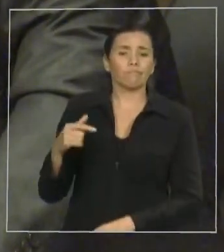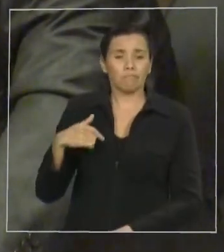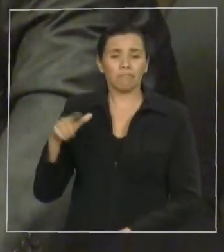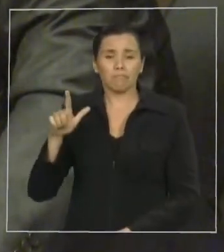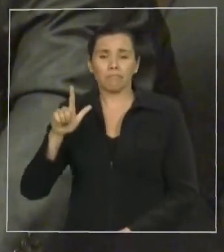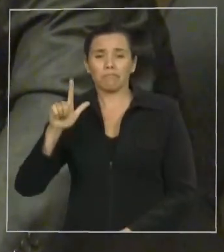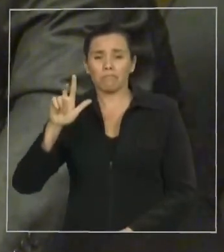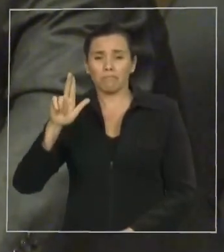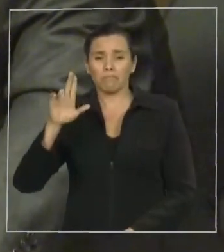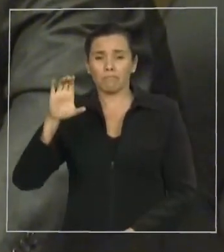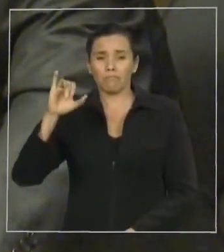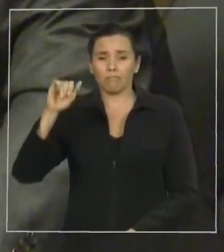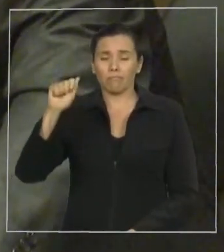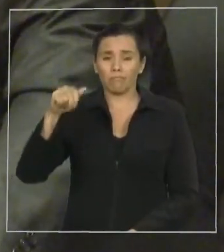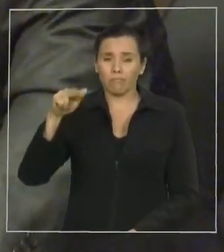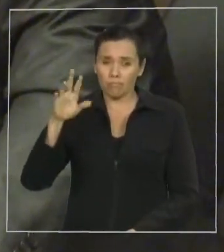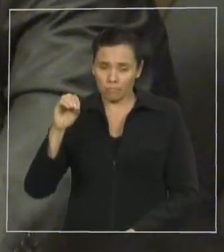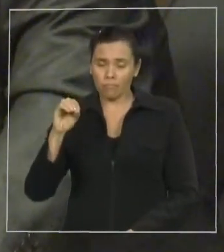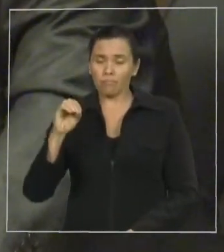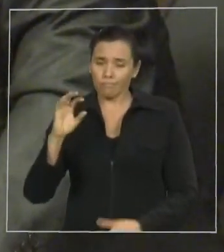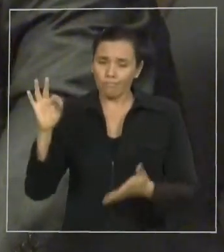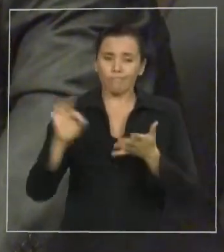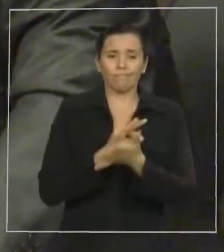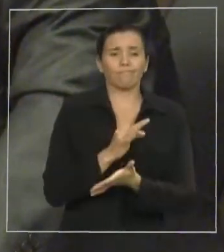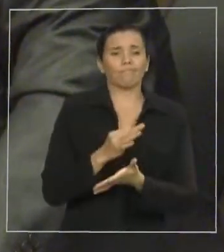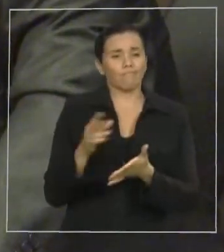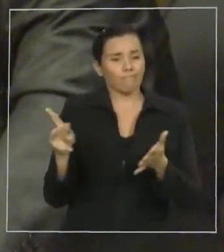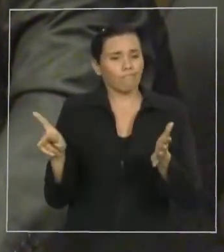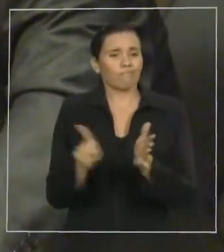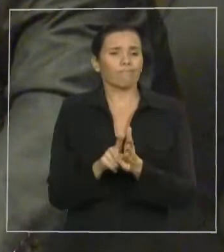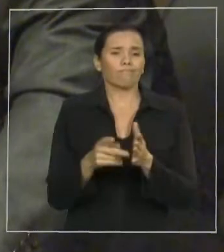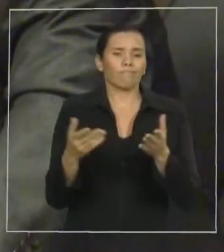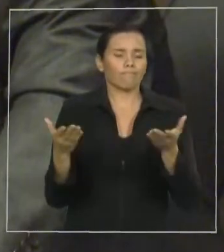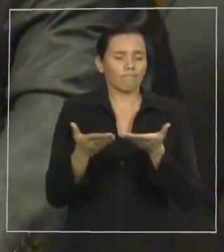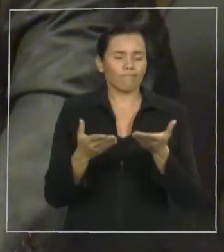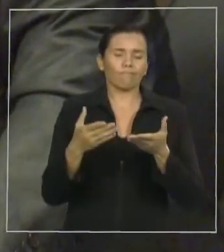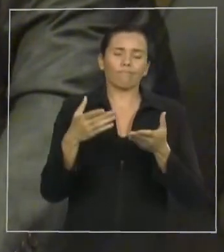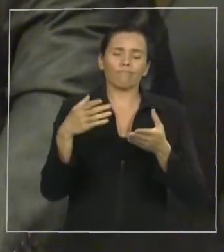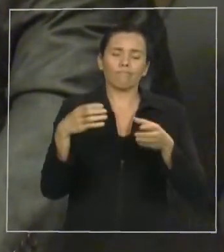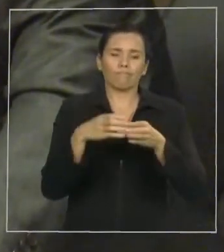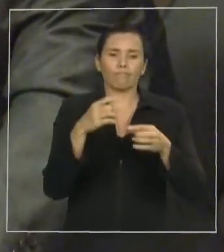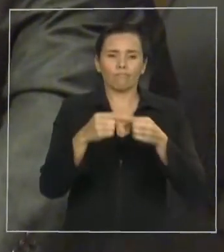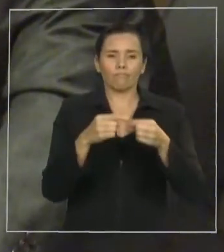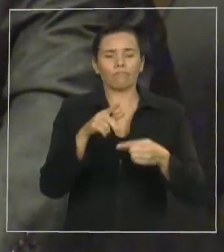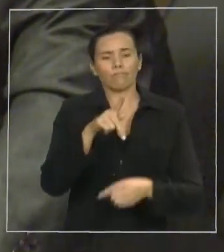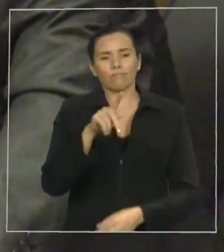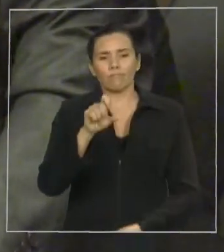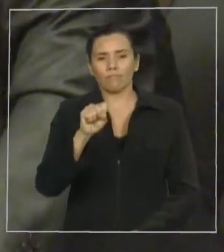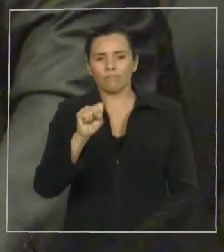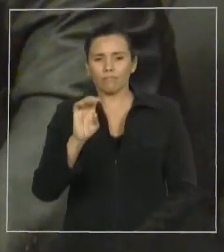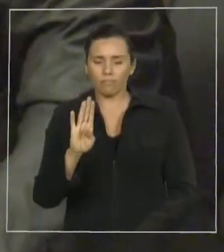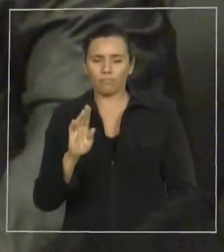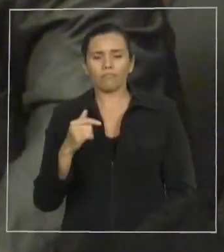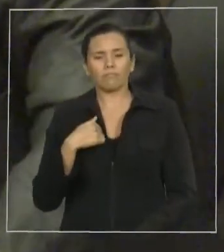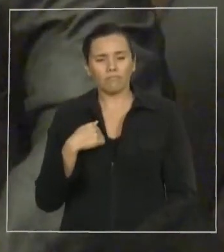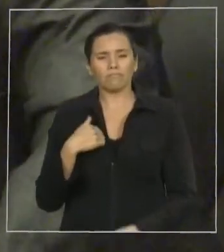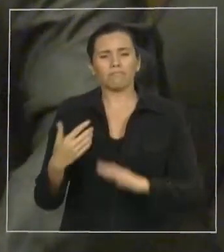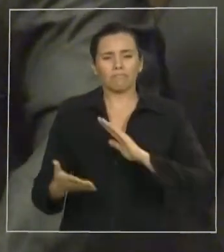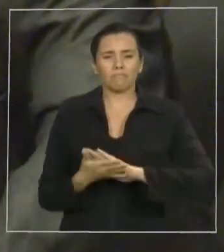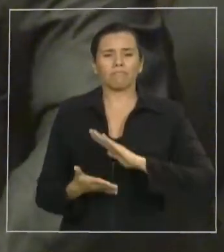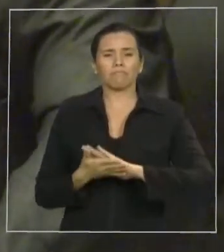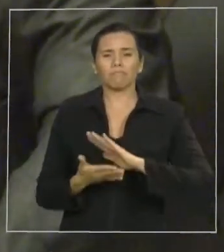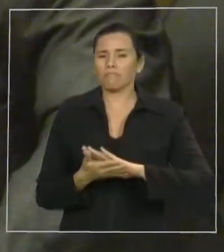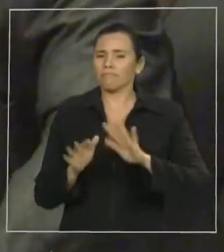Porque sempre conduziu o partido de maneira ética. Então, parabenizar toda a família do PSB por esse belíssimo congresso que aconteceu